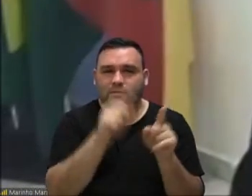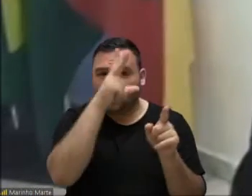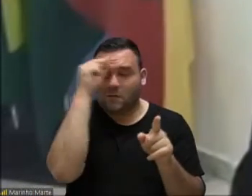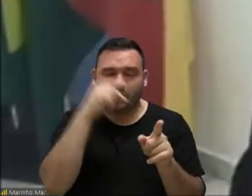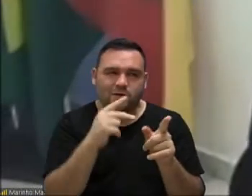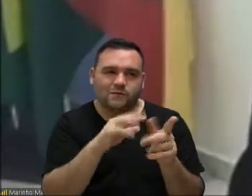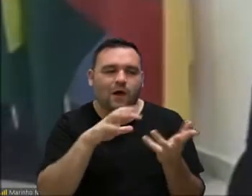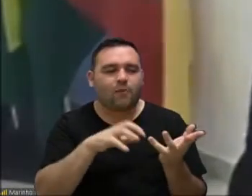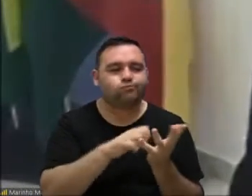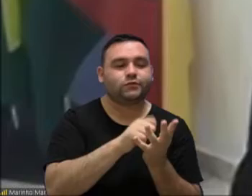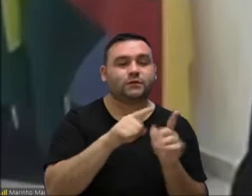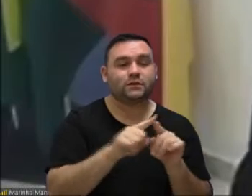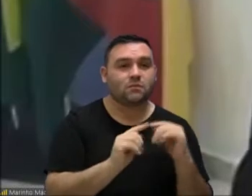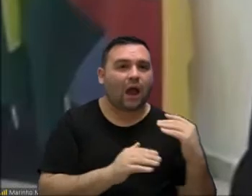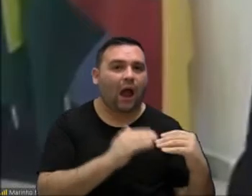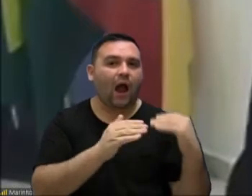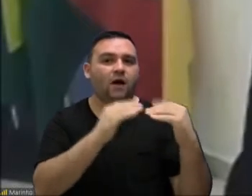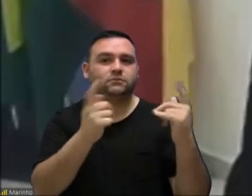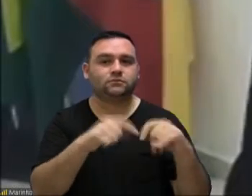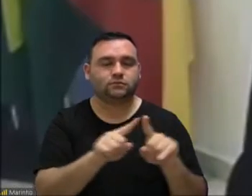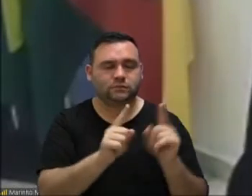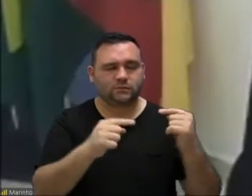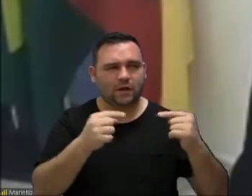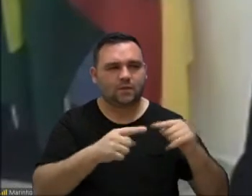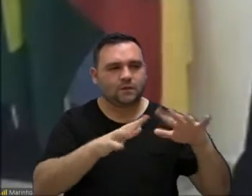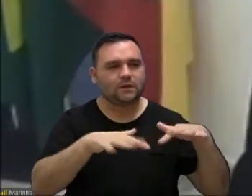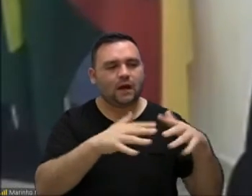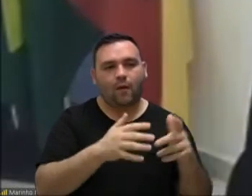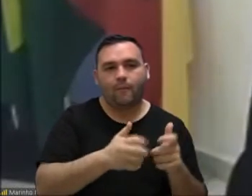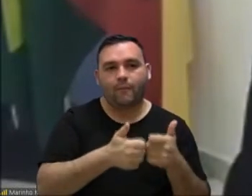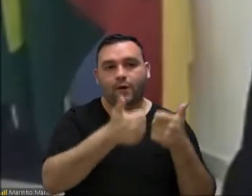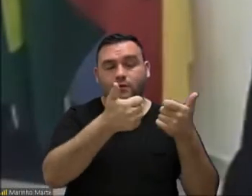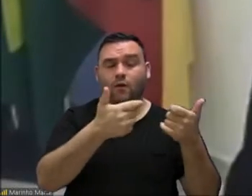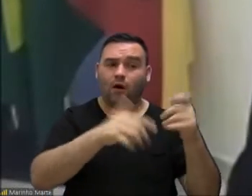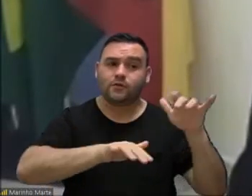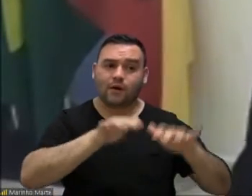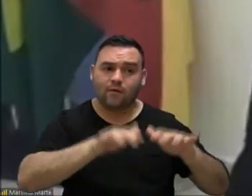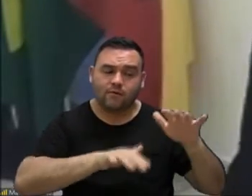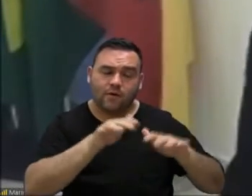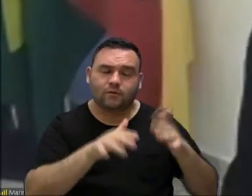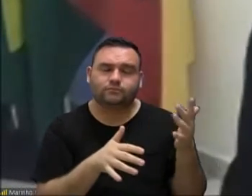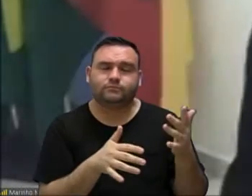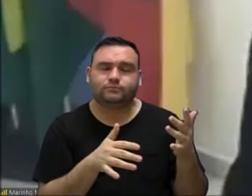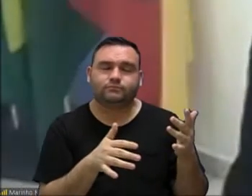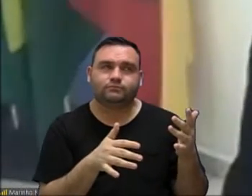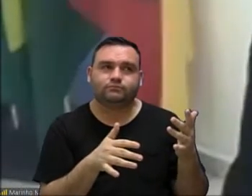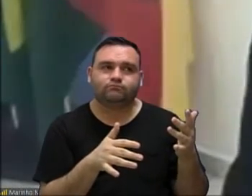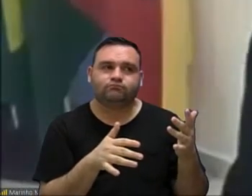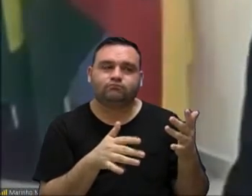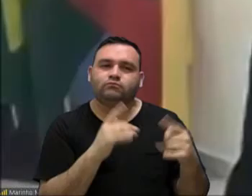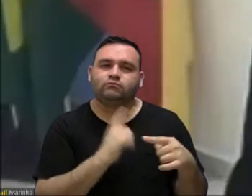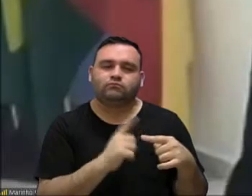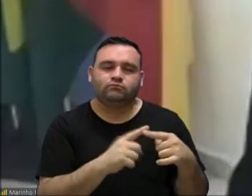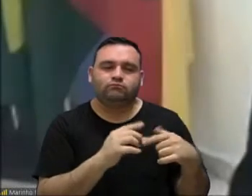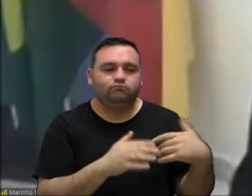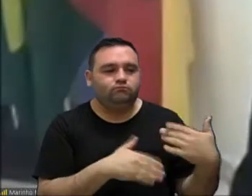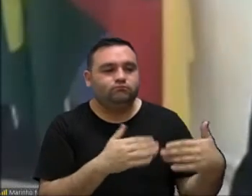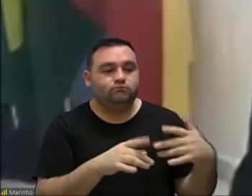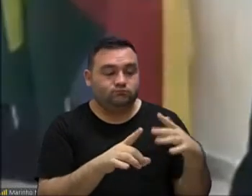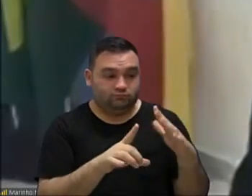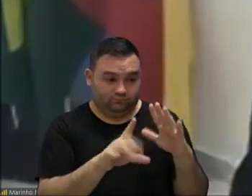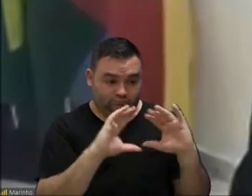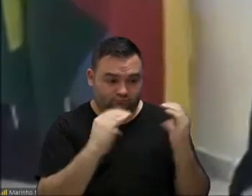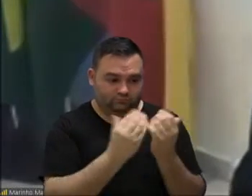executivo e avançar no melhoramento provavelmente do procedimento